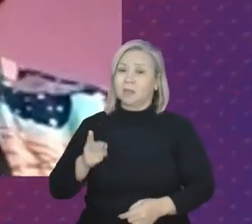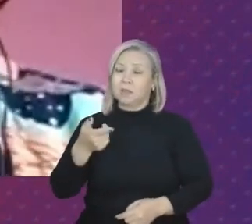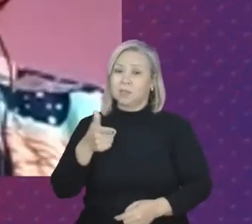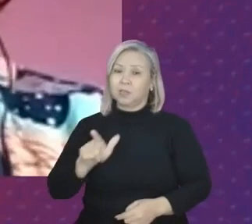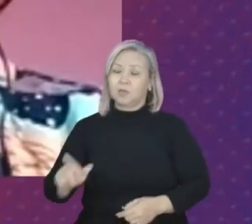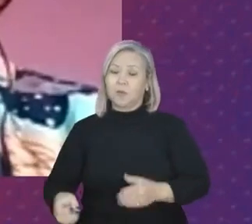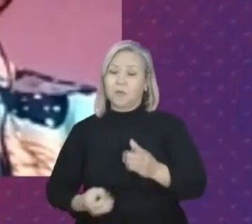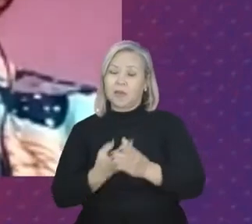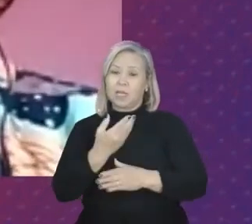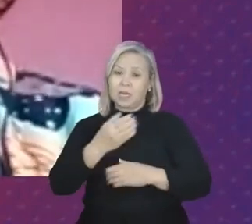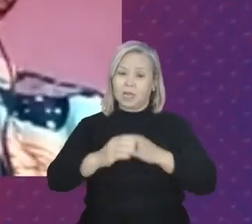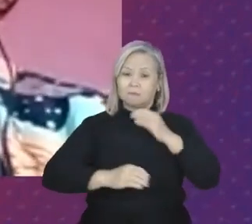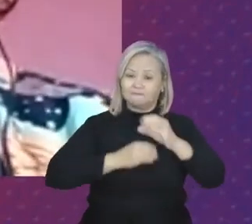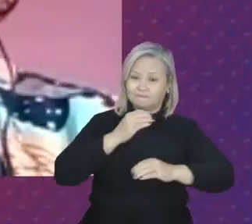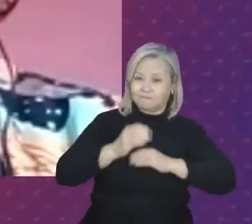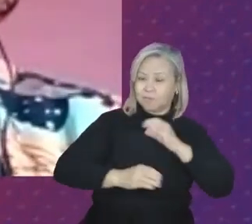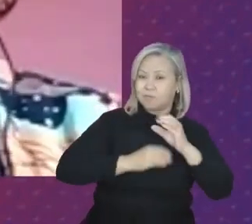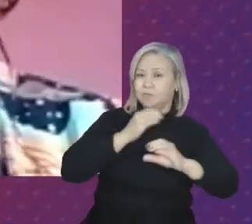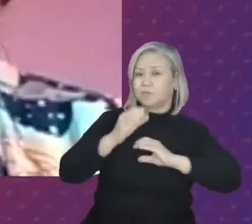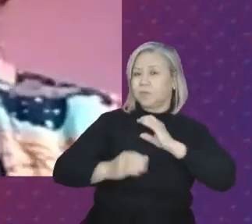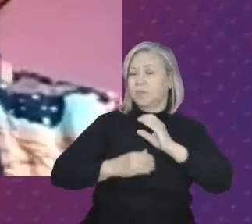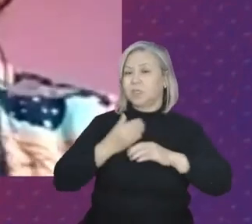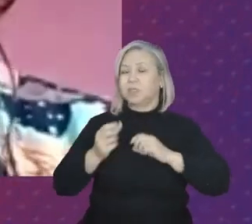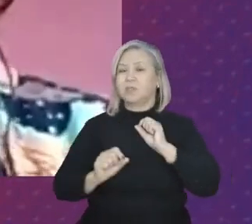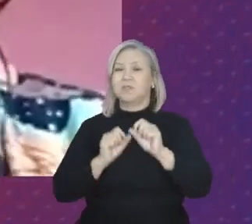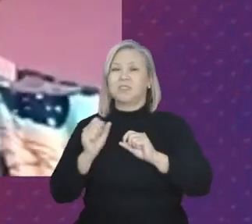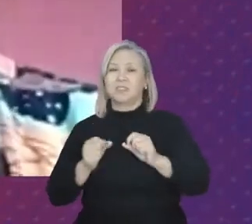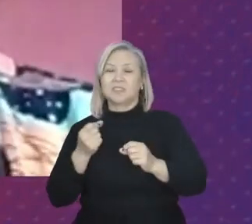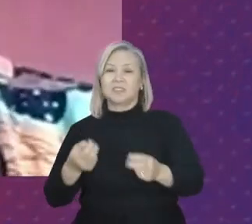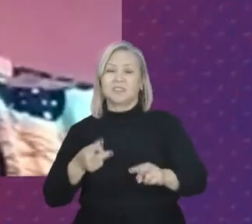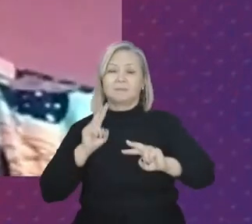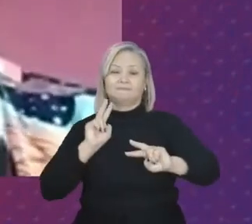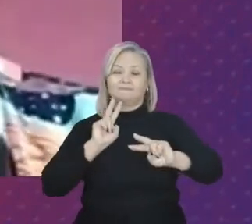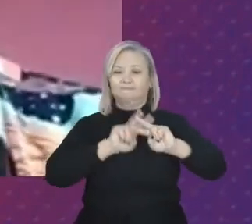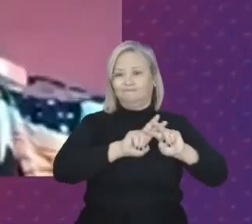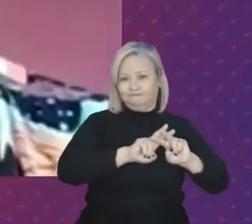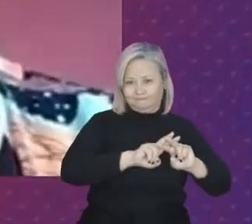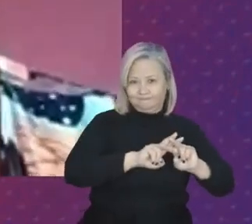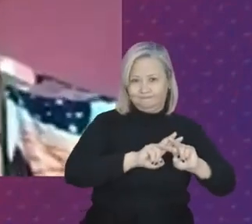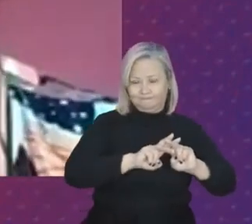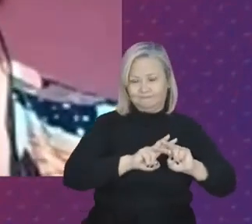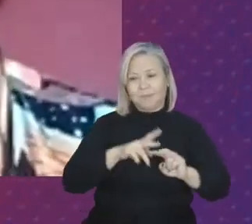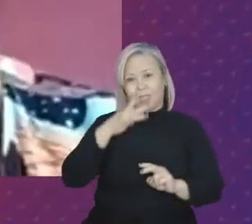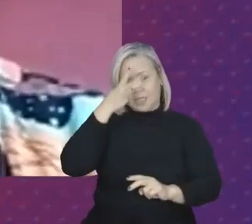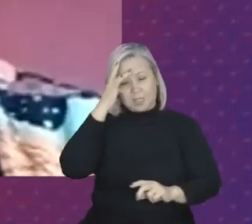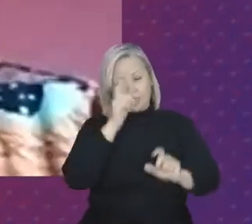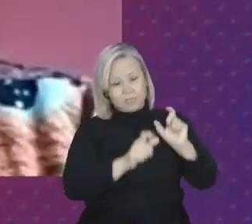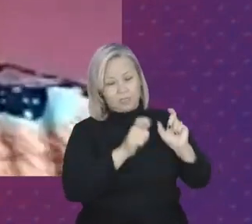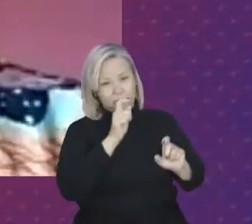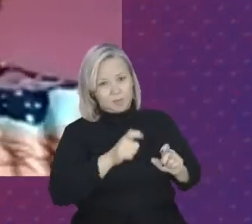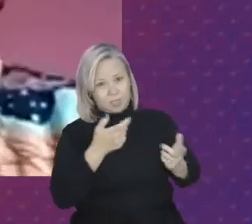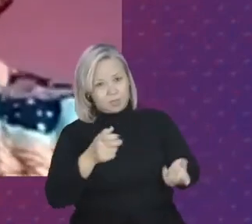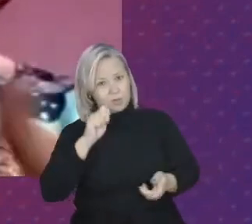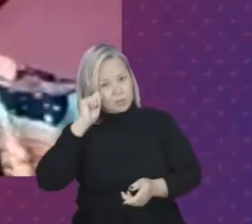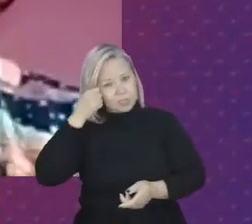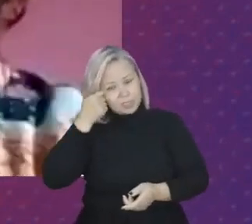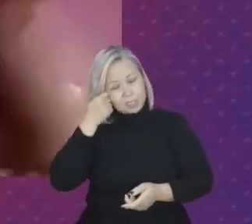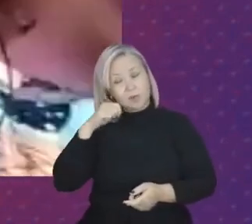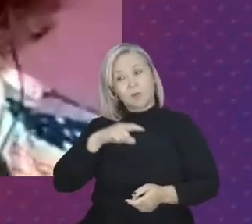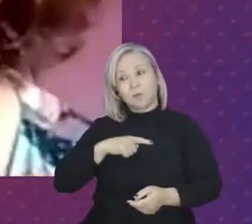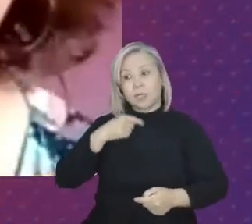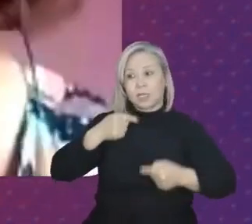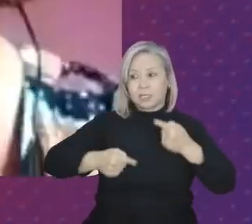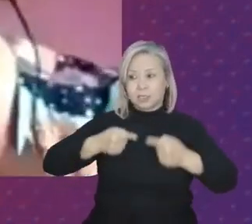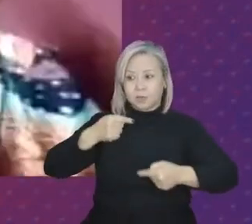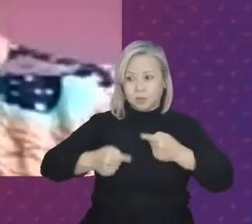gerar um ciclo de encarceramento de pessoas negras, né? Então, a gente também tem essa discussão, que eu não vou